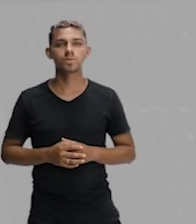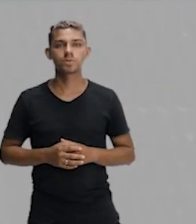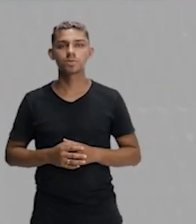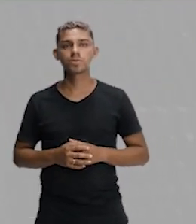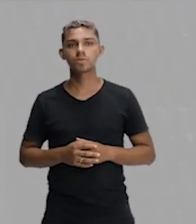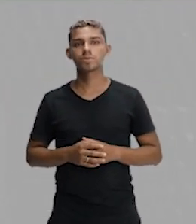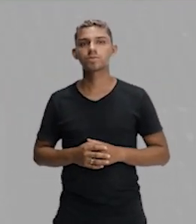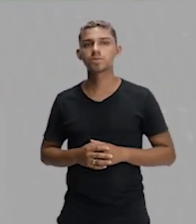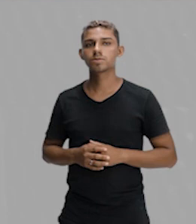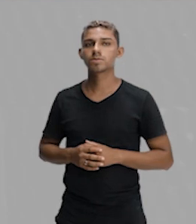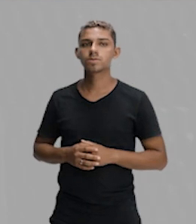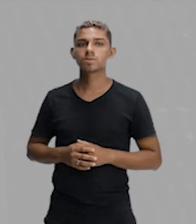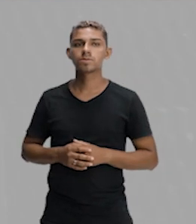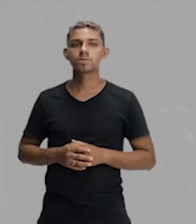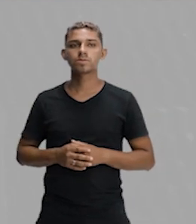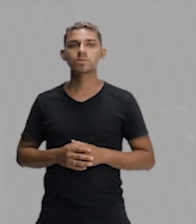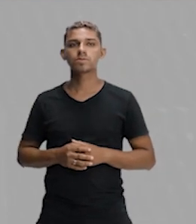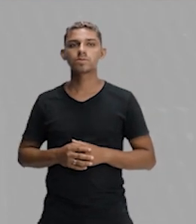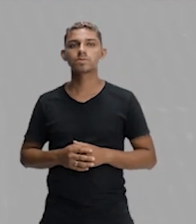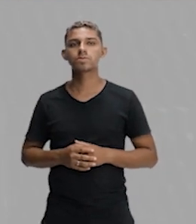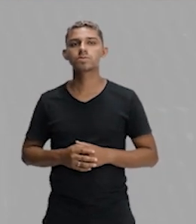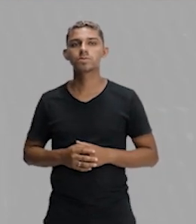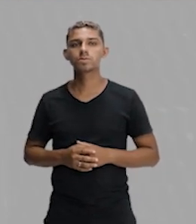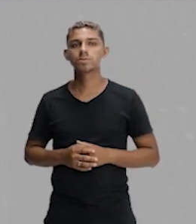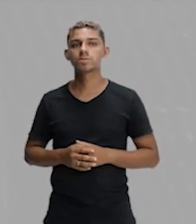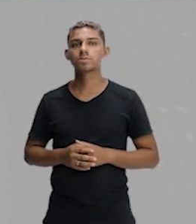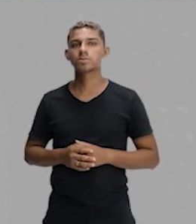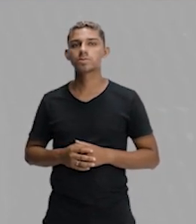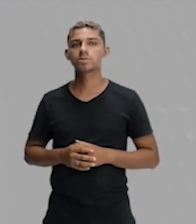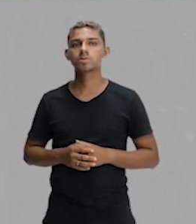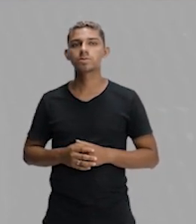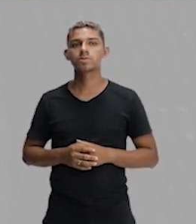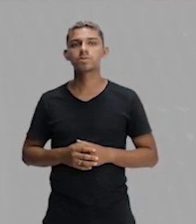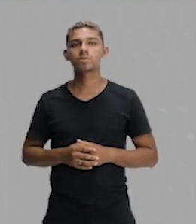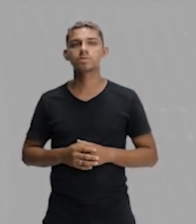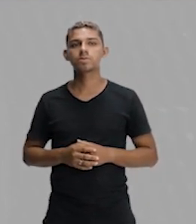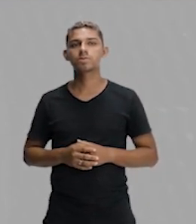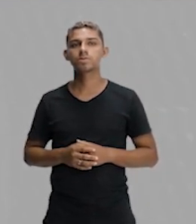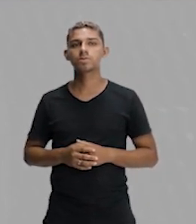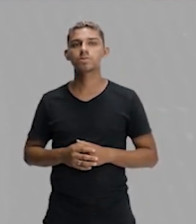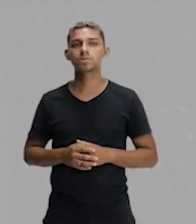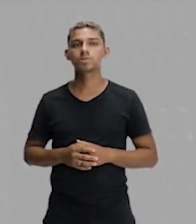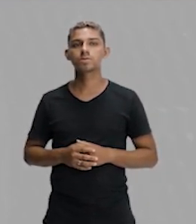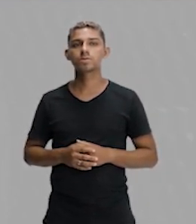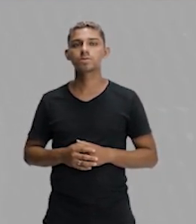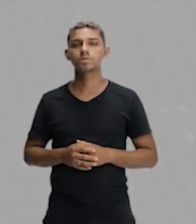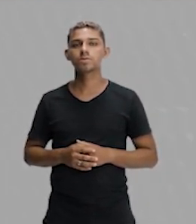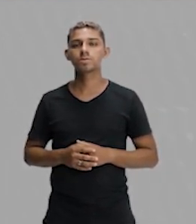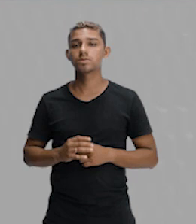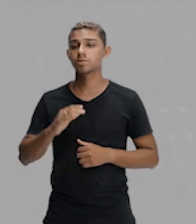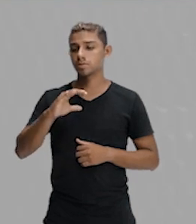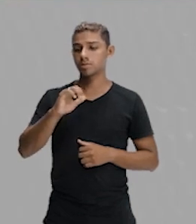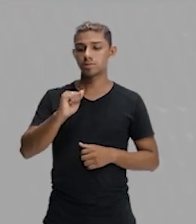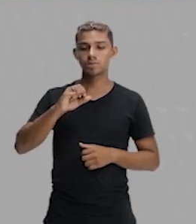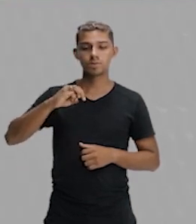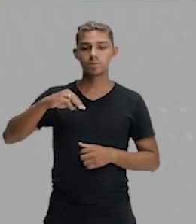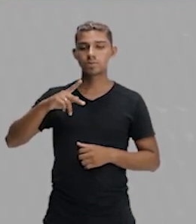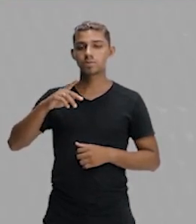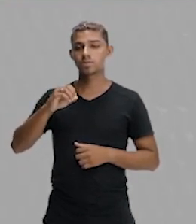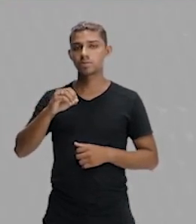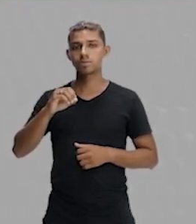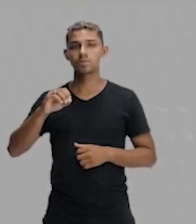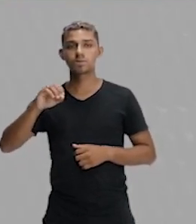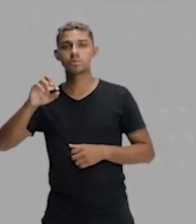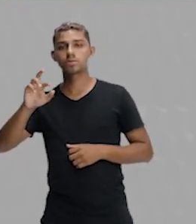em 1? Vai ser o mesmo campo resultante em 3. Certo? Os vetores, eles